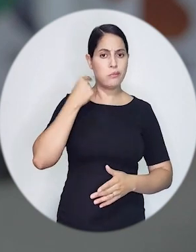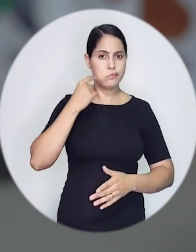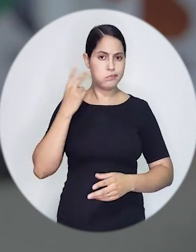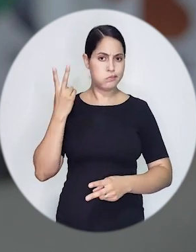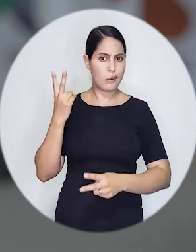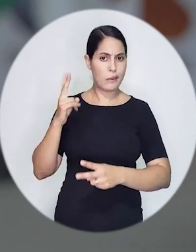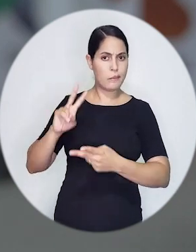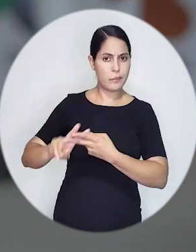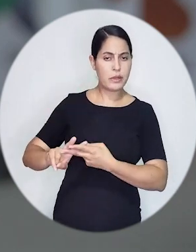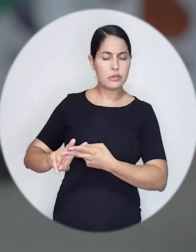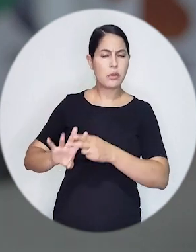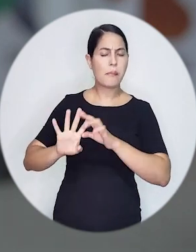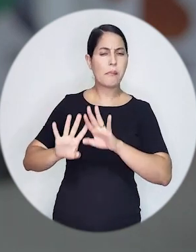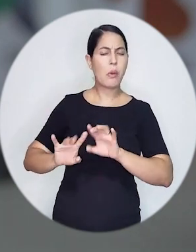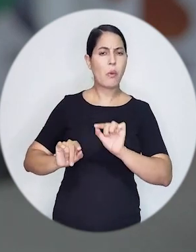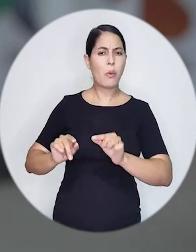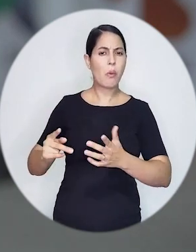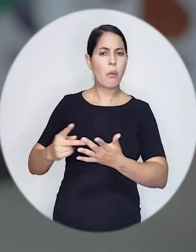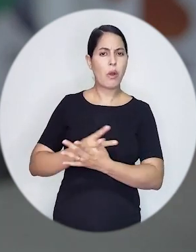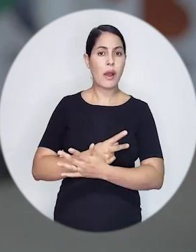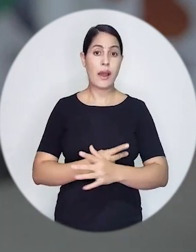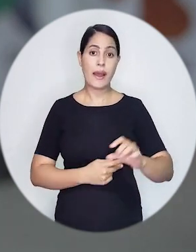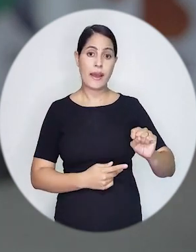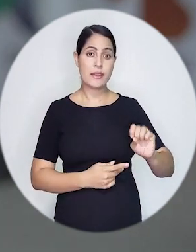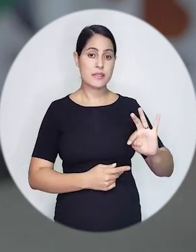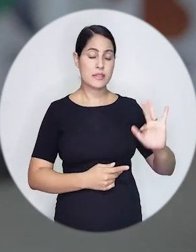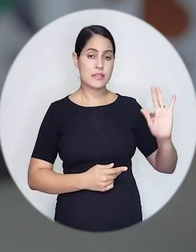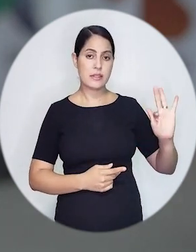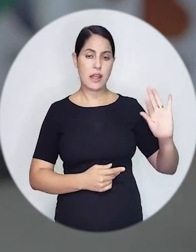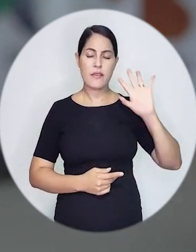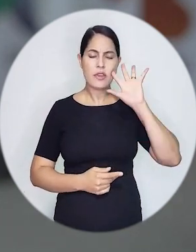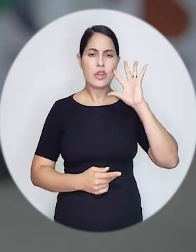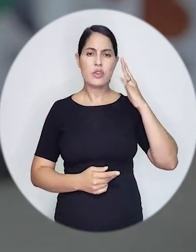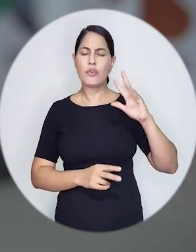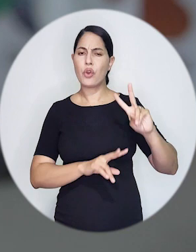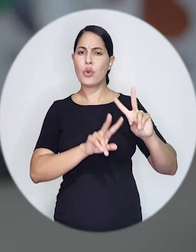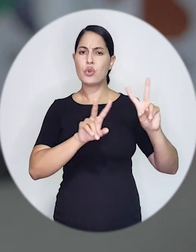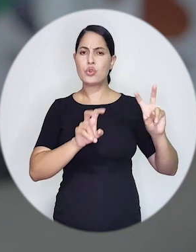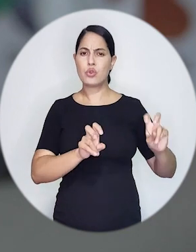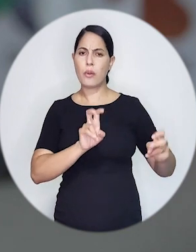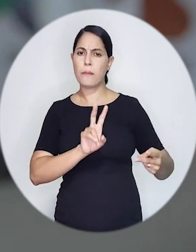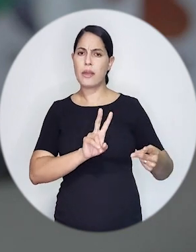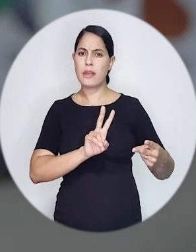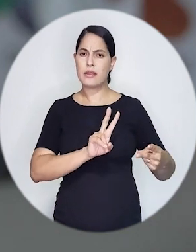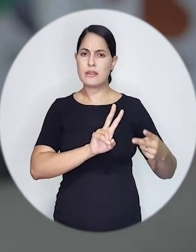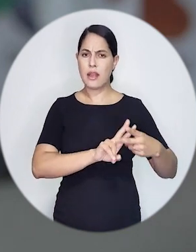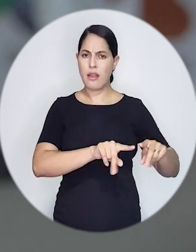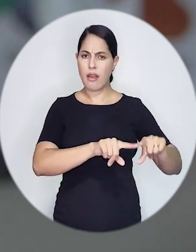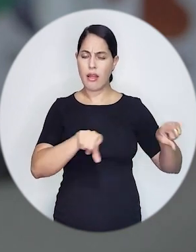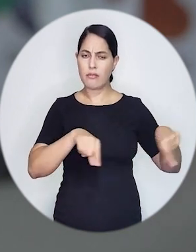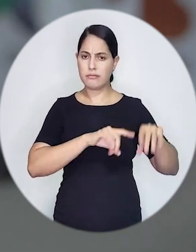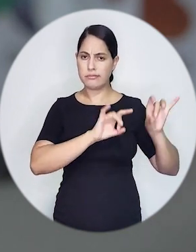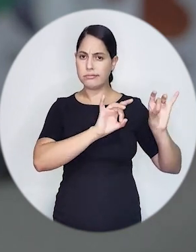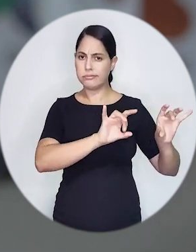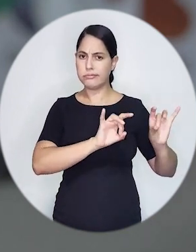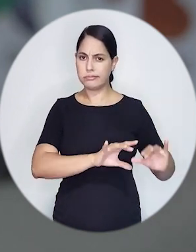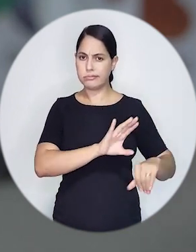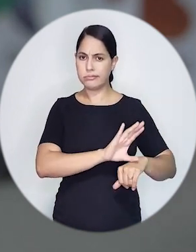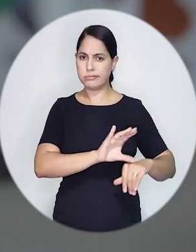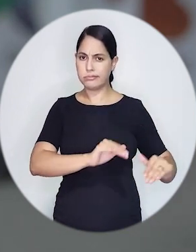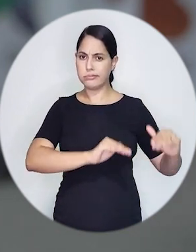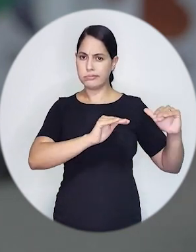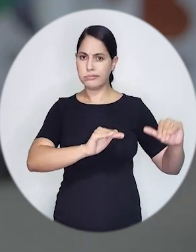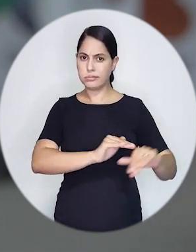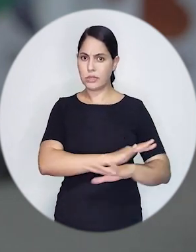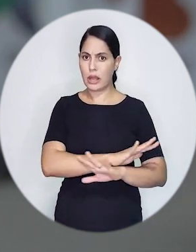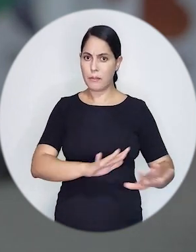Ou seja, a advocacia não se enquadra na decisão do Supremo Tribunal Federal, que decidiu pelo fim da cela especial para quem